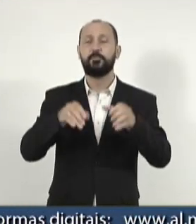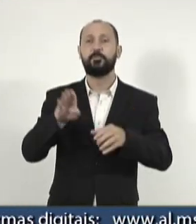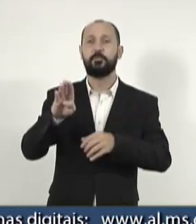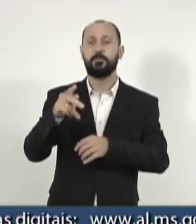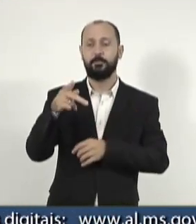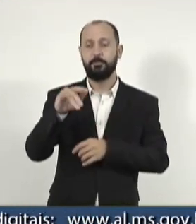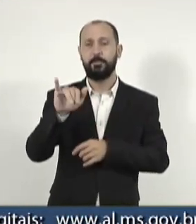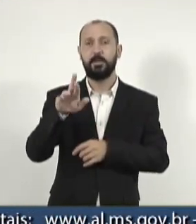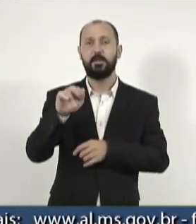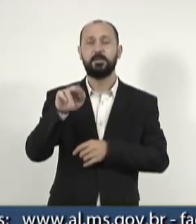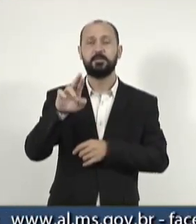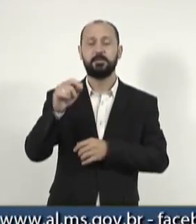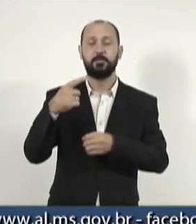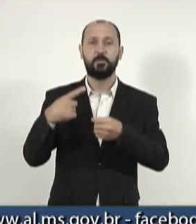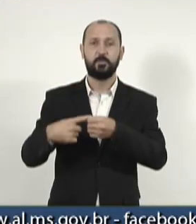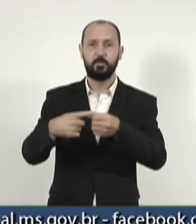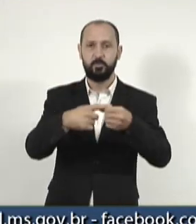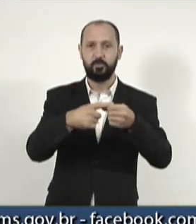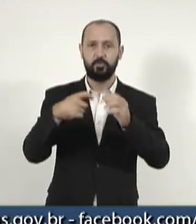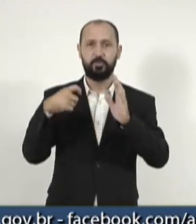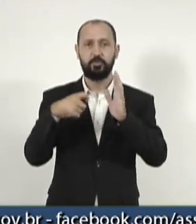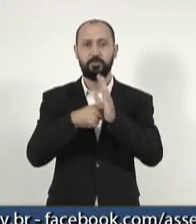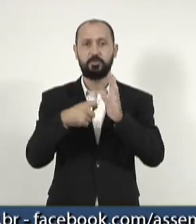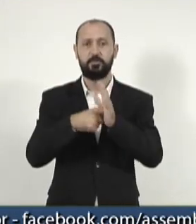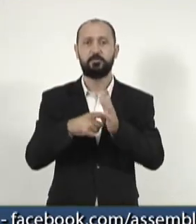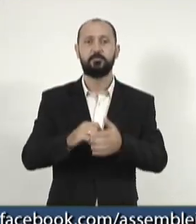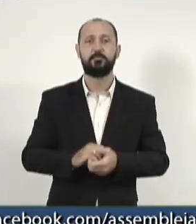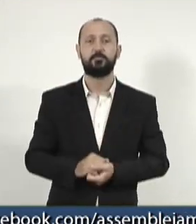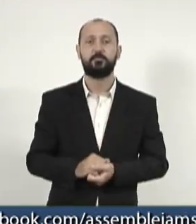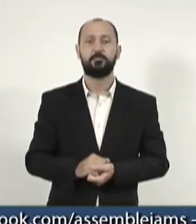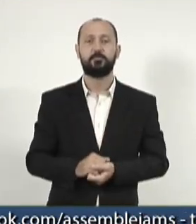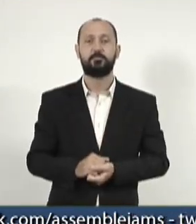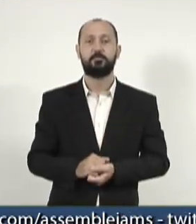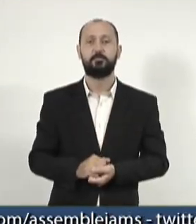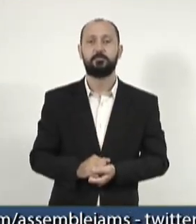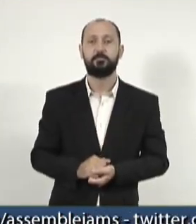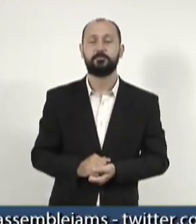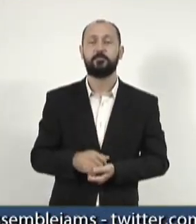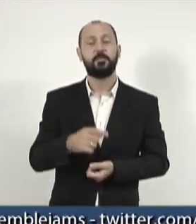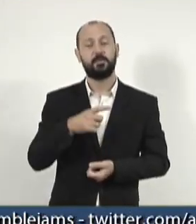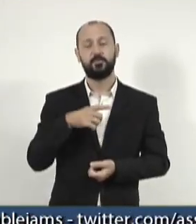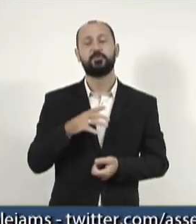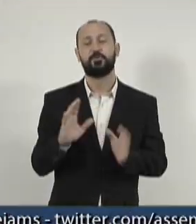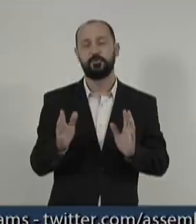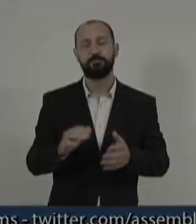bairro Piracema, no município de Coxim. Era o que tinha, senhor presidente.